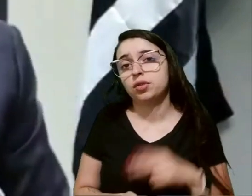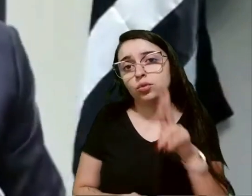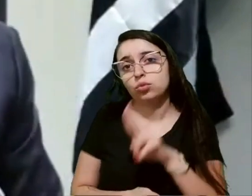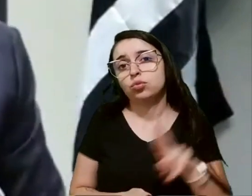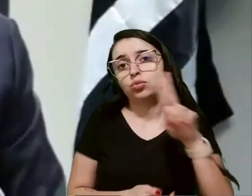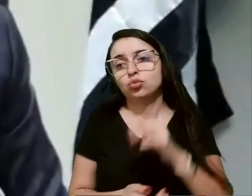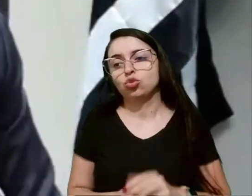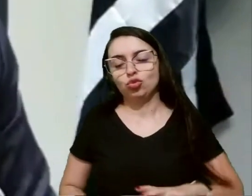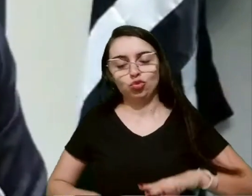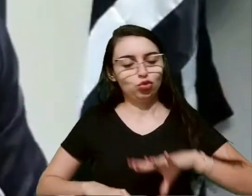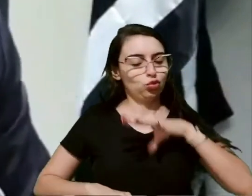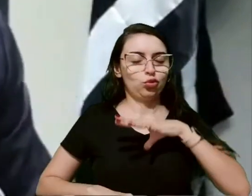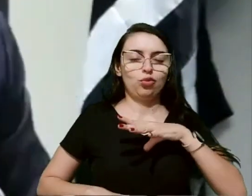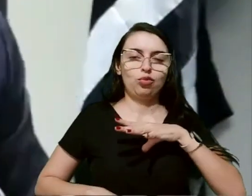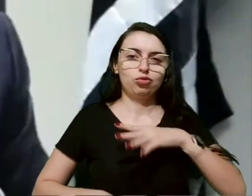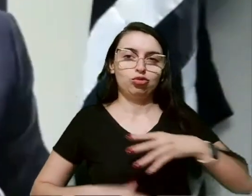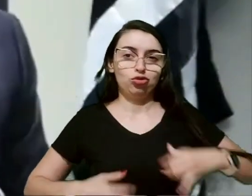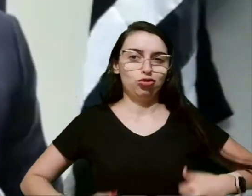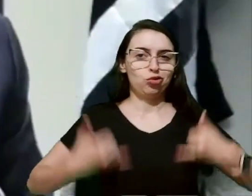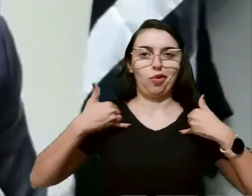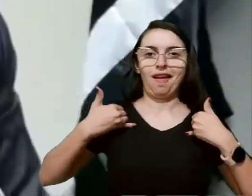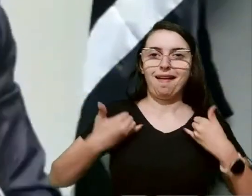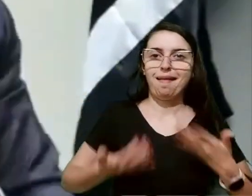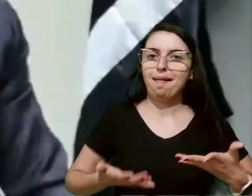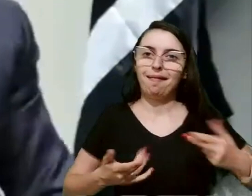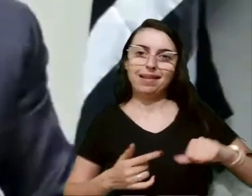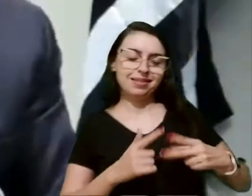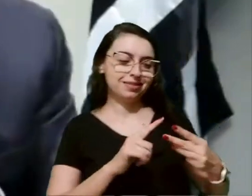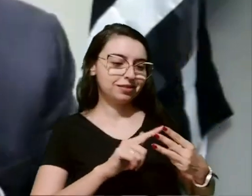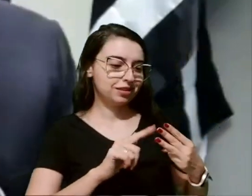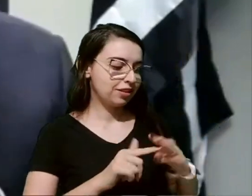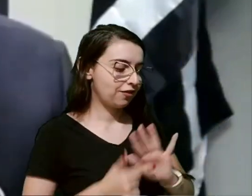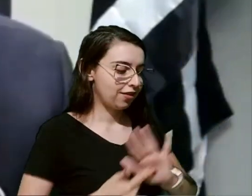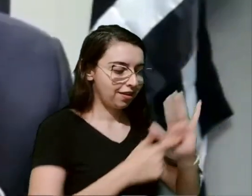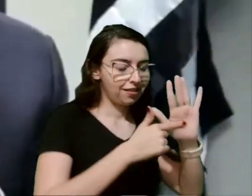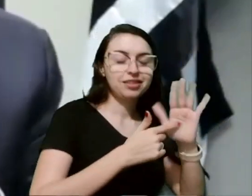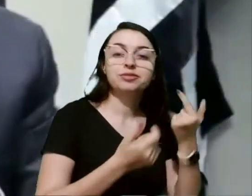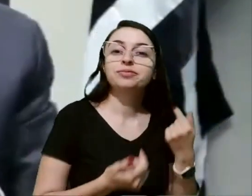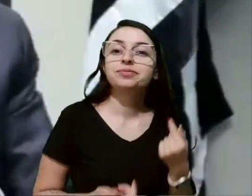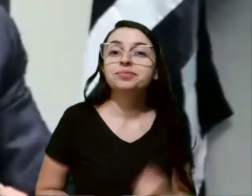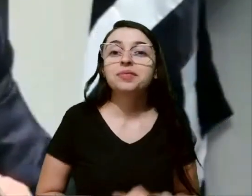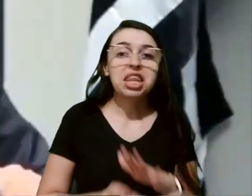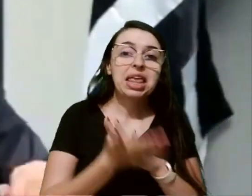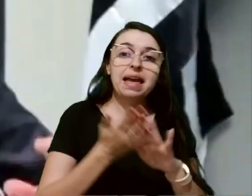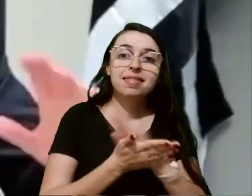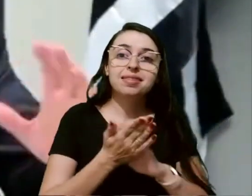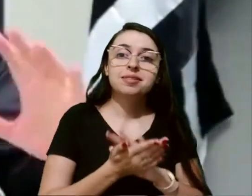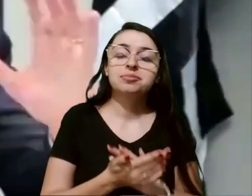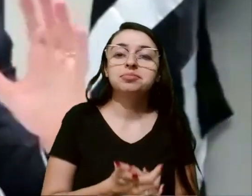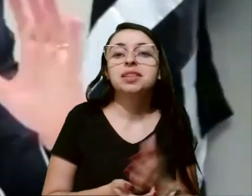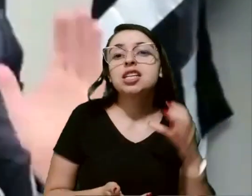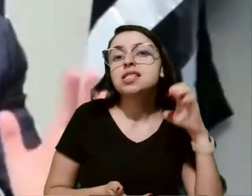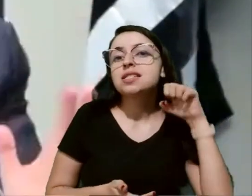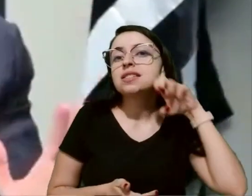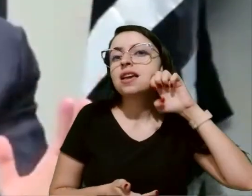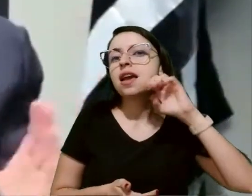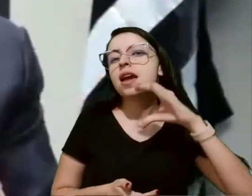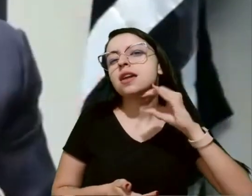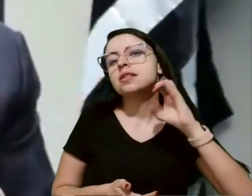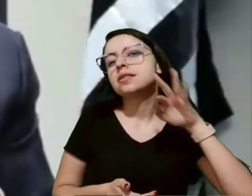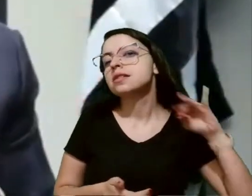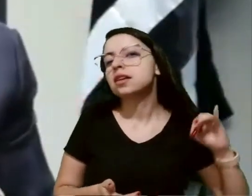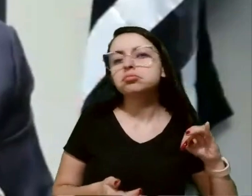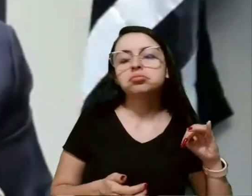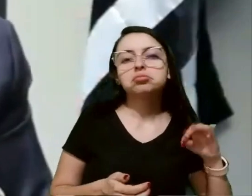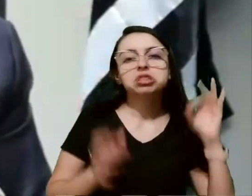eu tinha um orgulho, eu ia dar palestra durante 12 meses, falava, errei por 3. Não sei o que, não tem nada. Ciência, nada como você fazer uma previsão